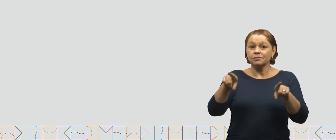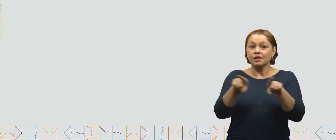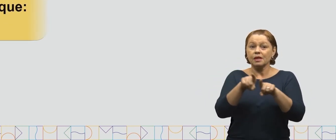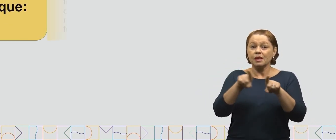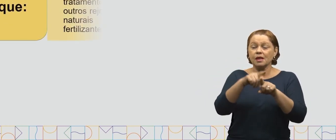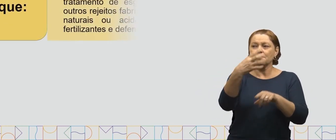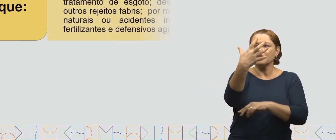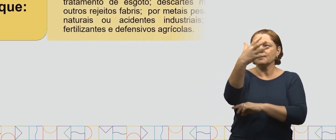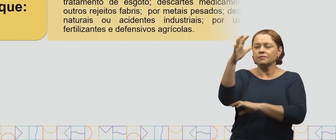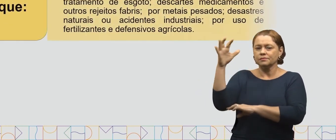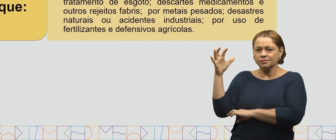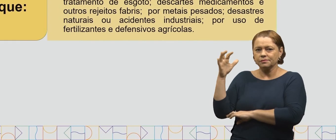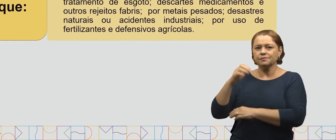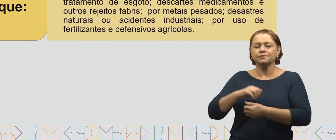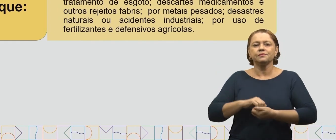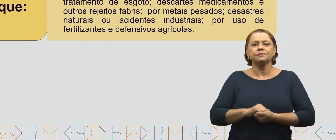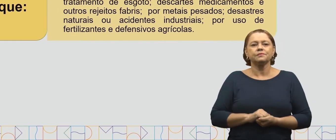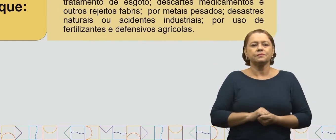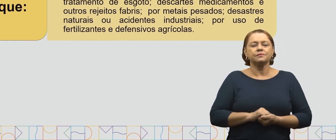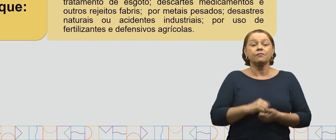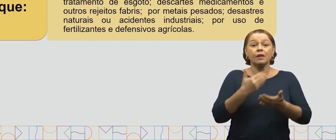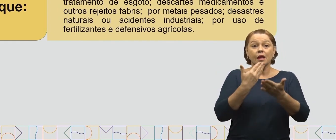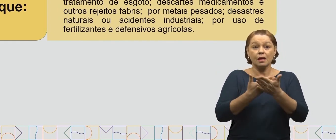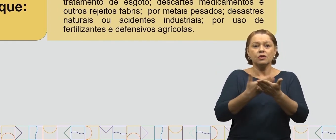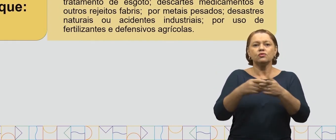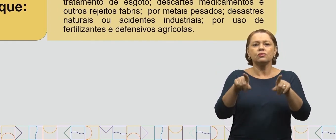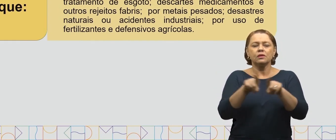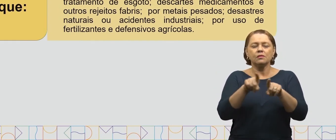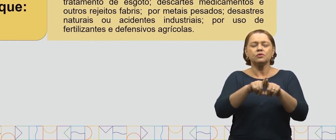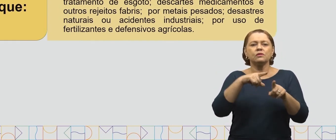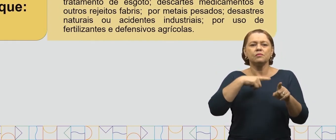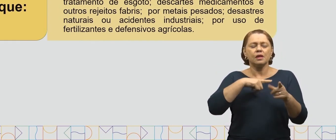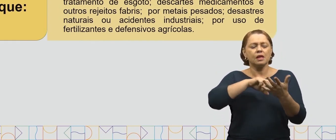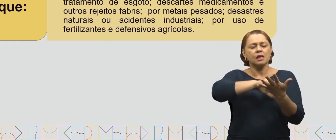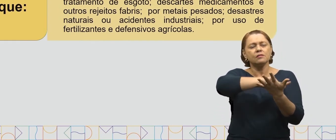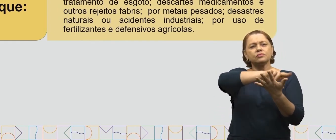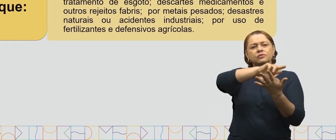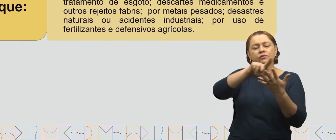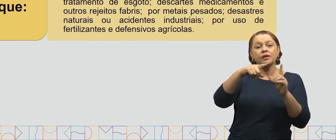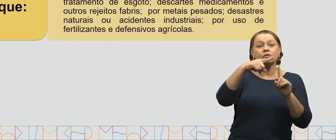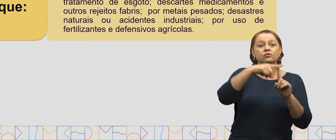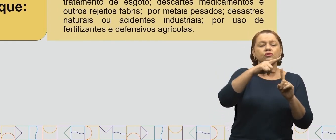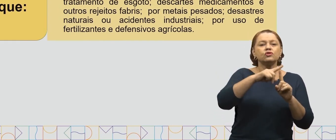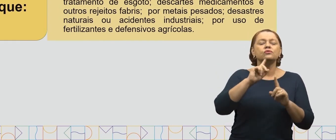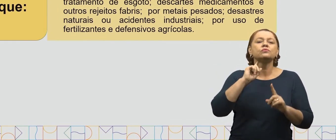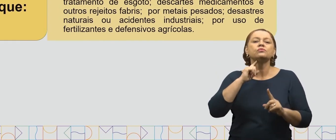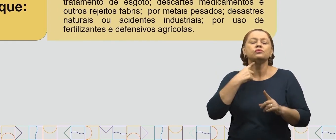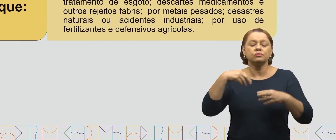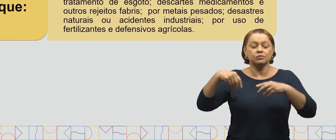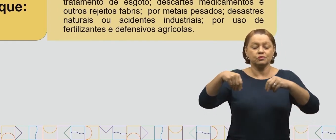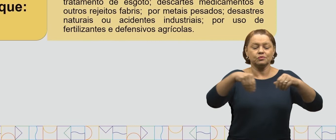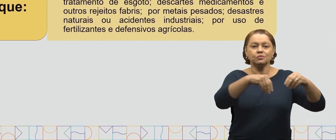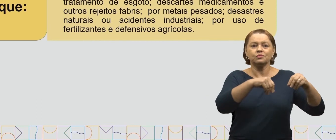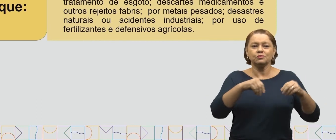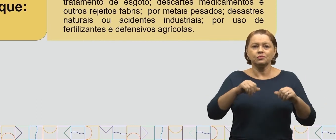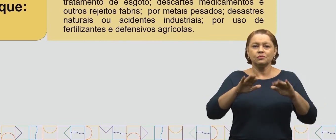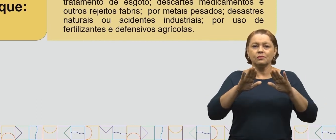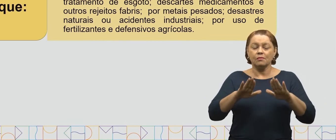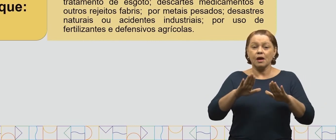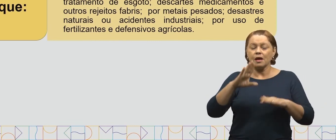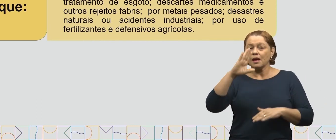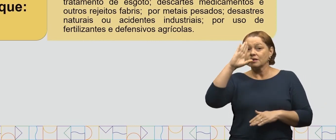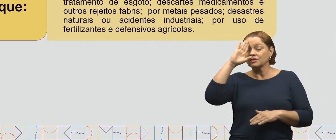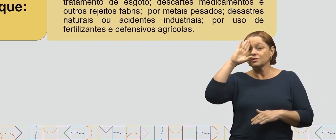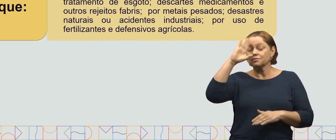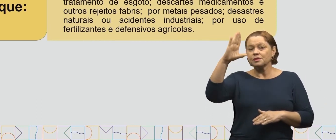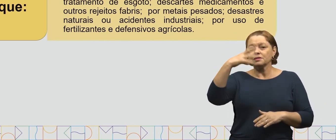ambiente. Vimos também que existem diversos tipos de poluição dos solos, porém, as principais formas